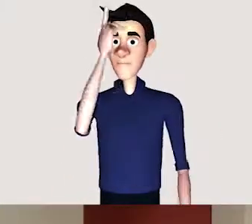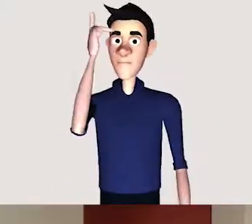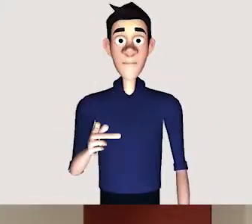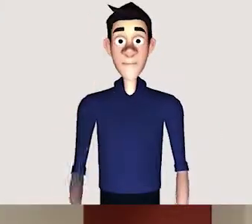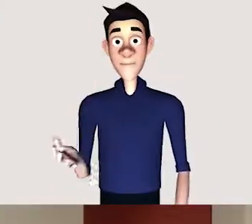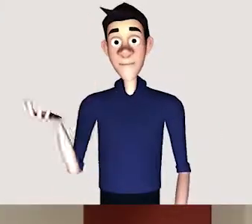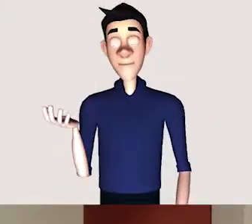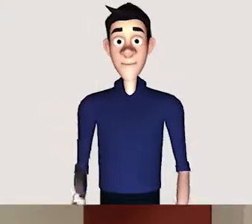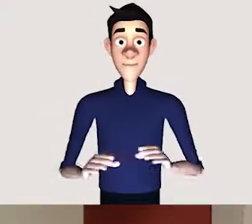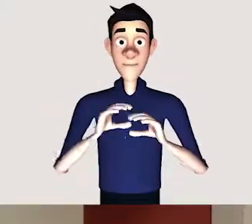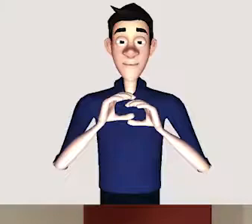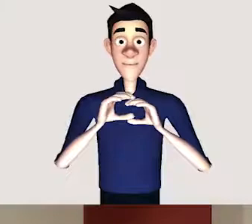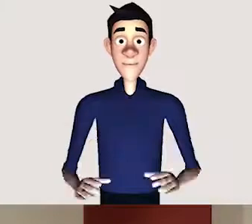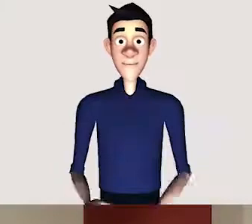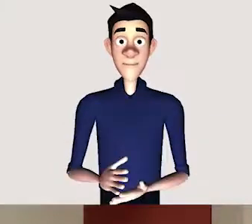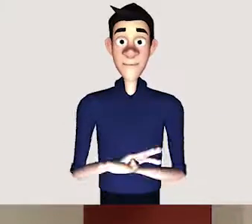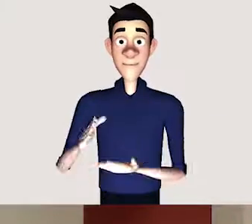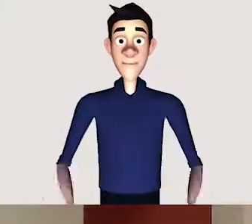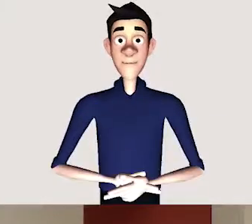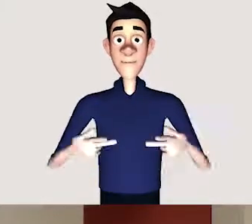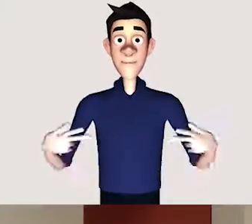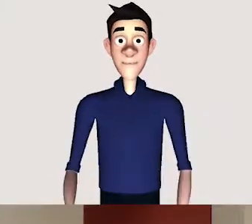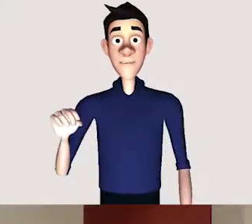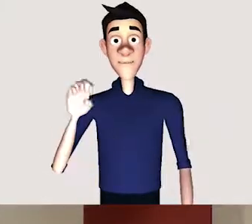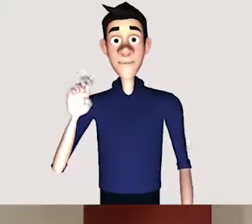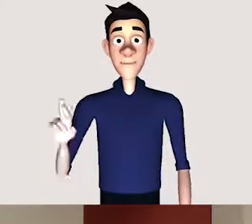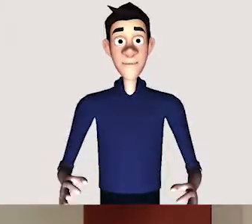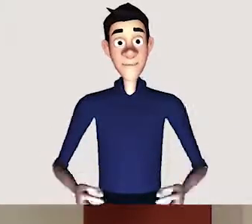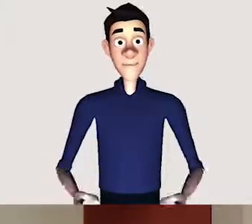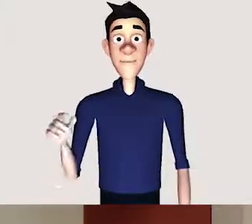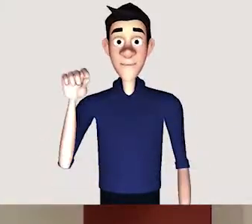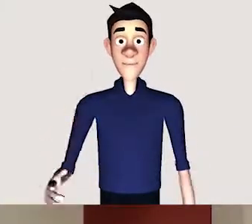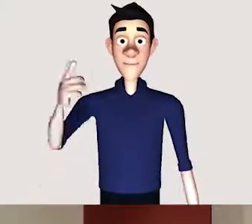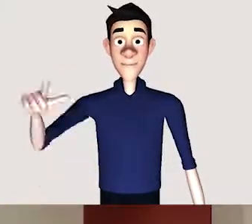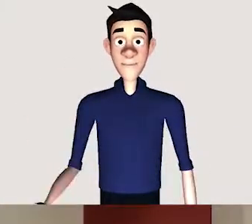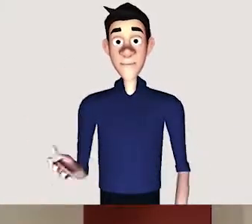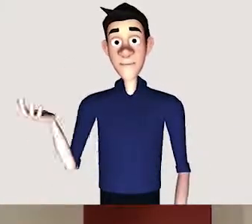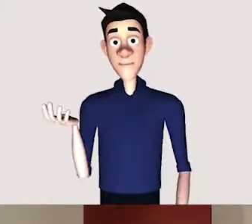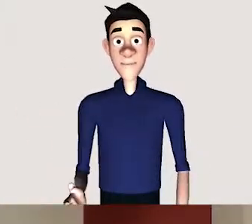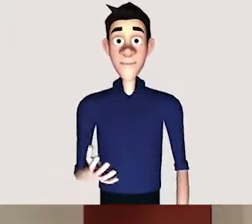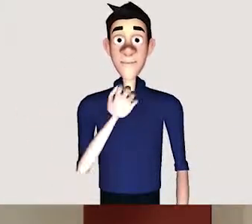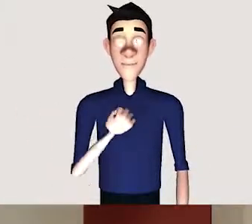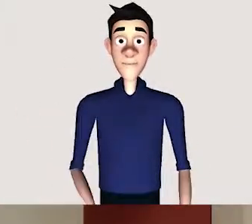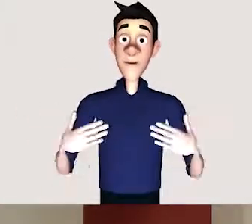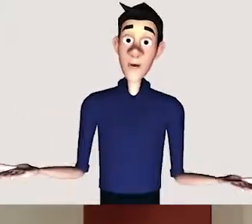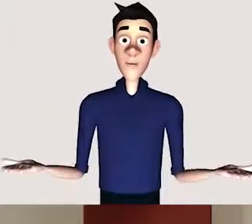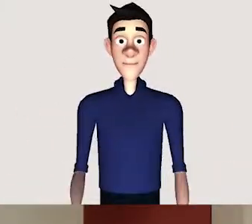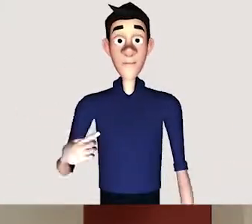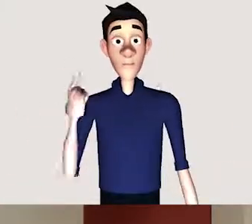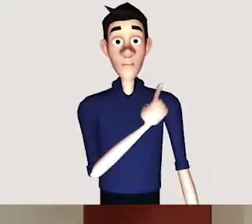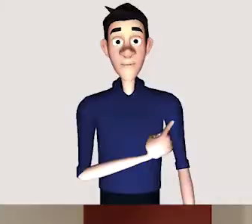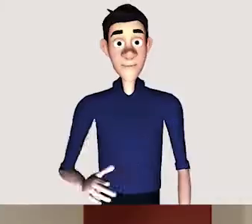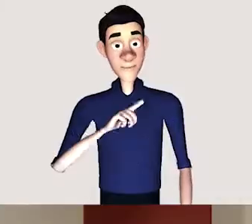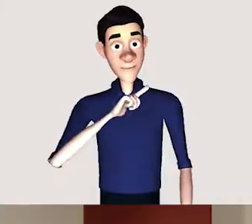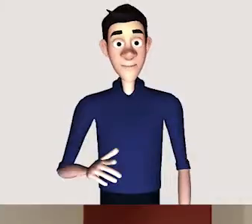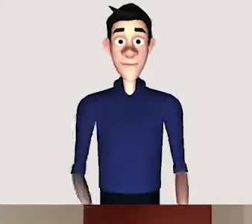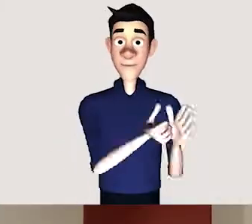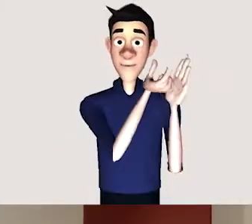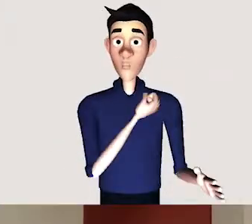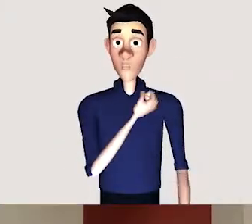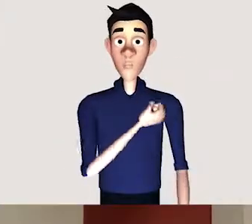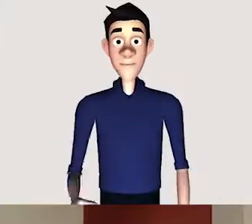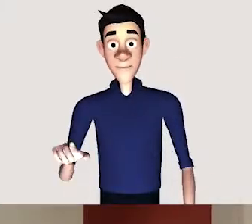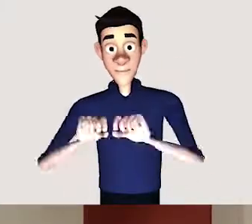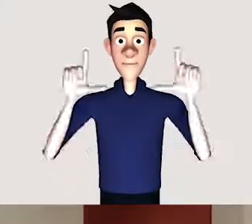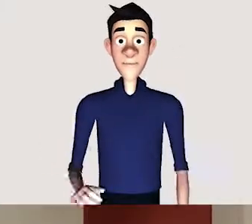faz parte, está associada fortemente à ideia de patrimônio. Portanto, patrimônio